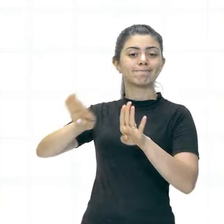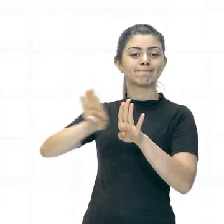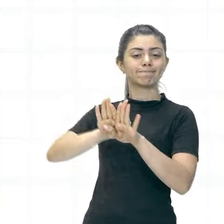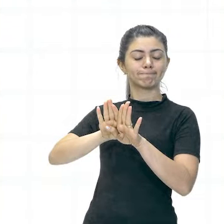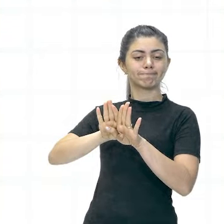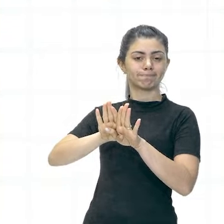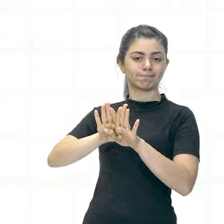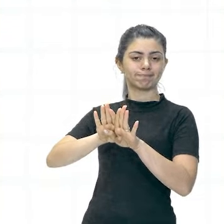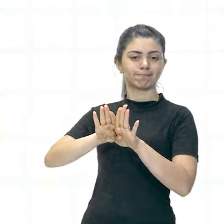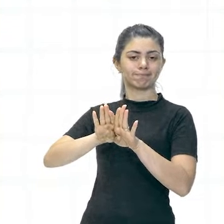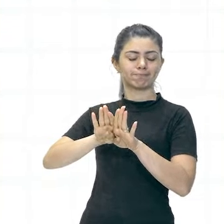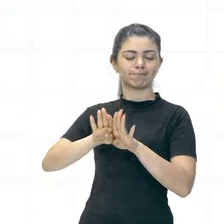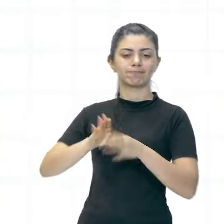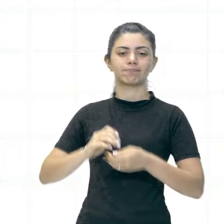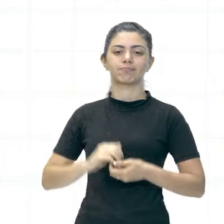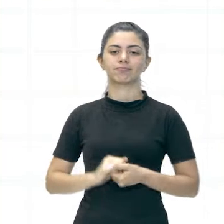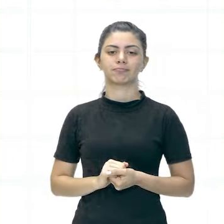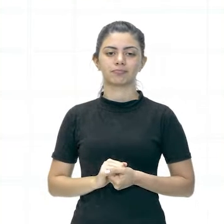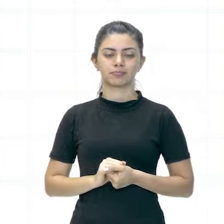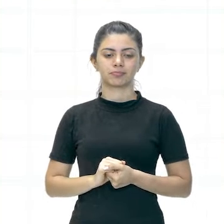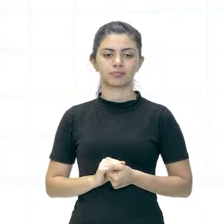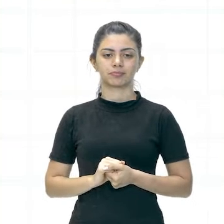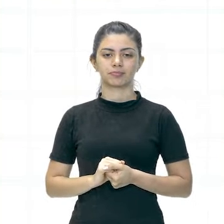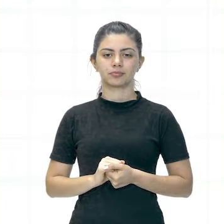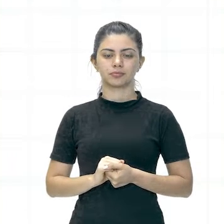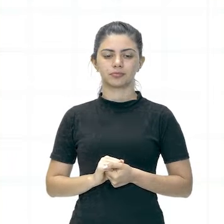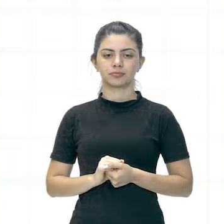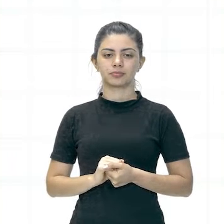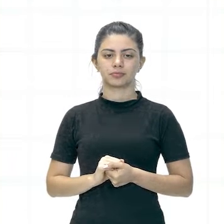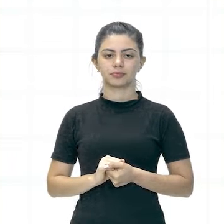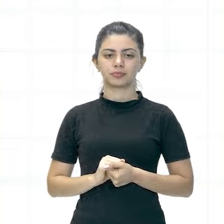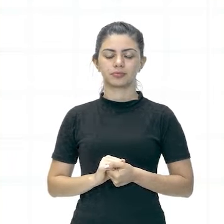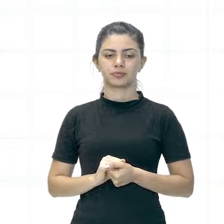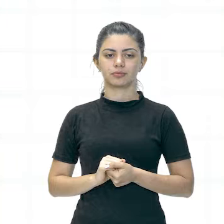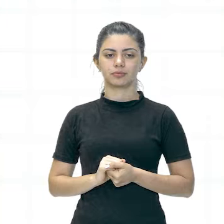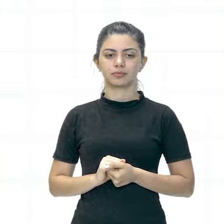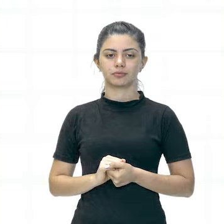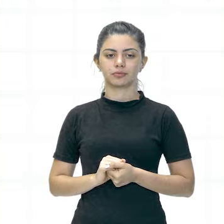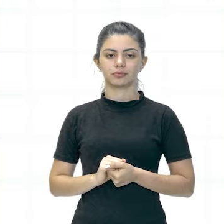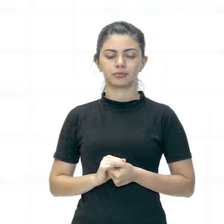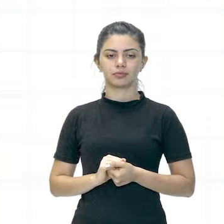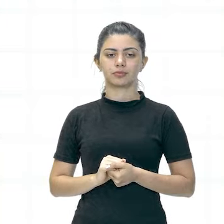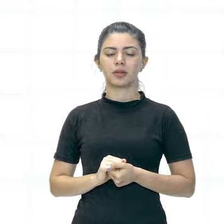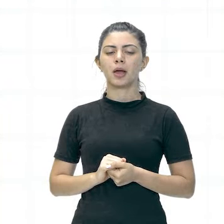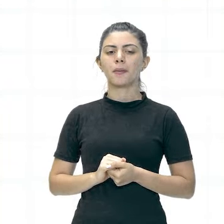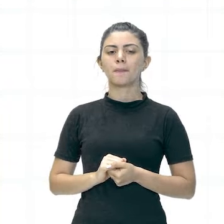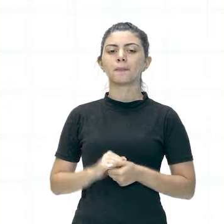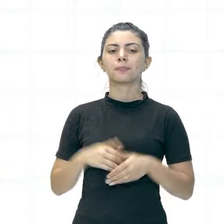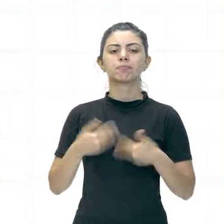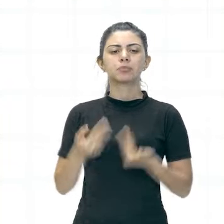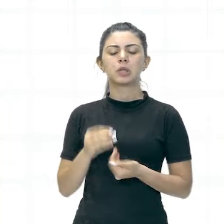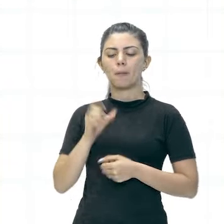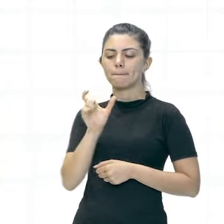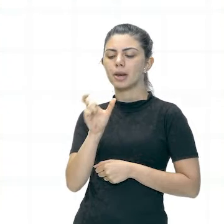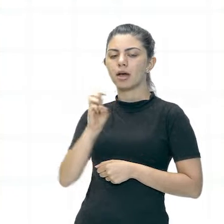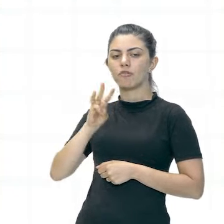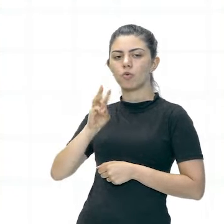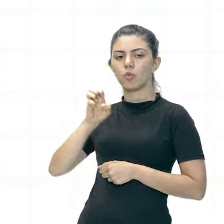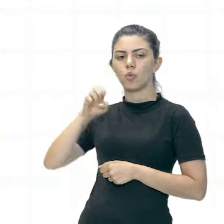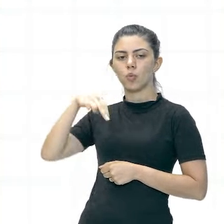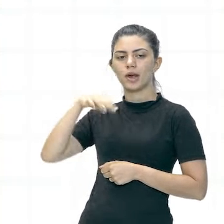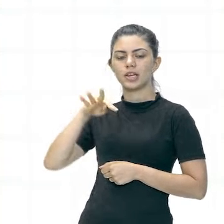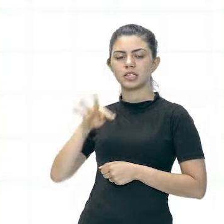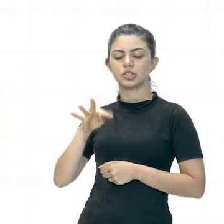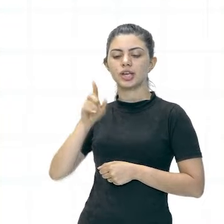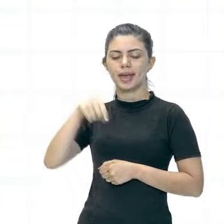closed, fechado. So they went home. Por que o went está destacado? Ele